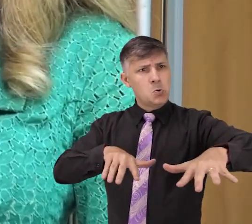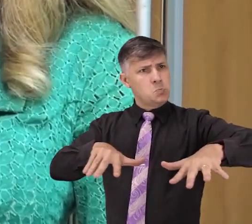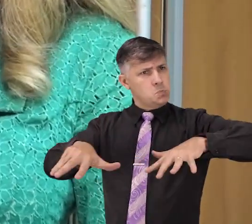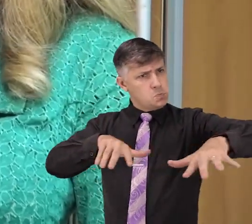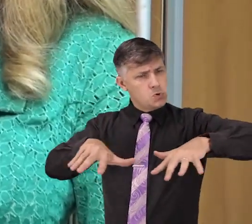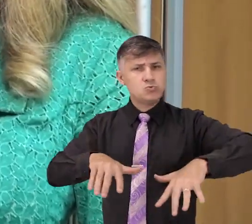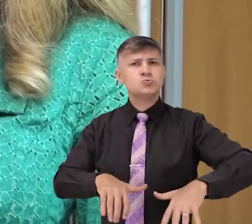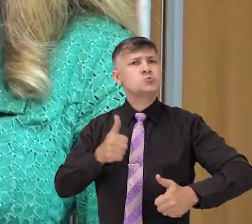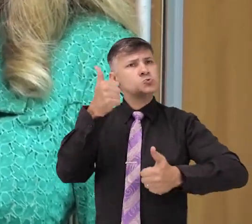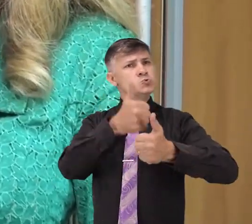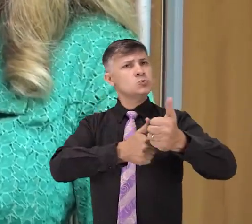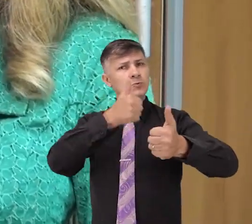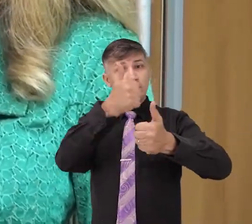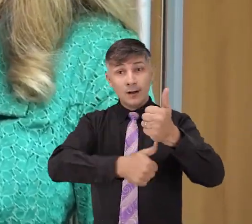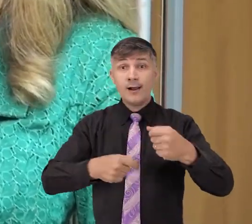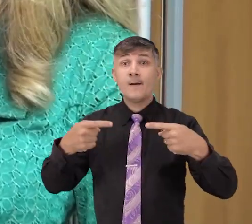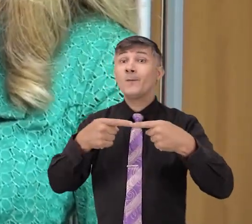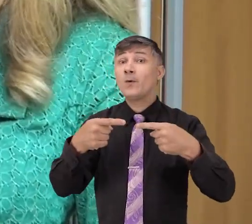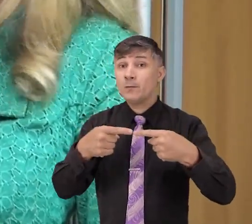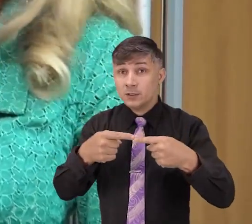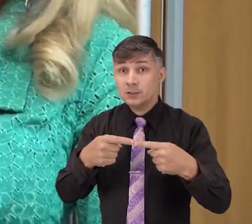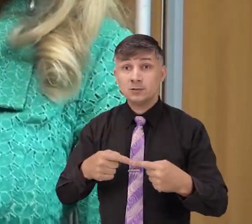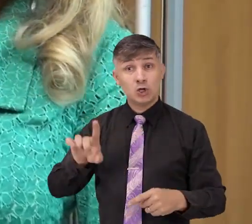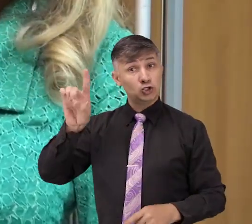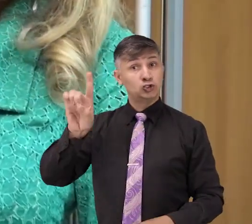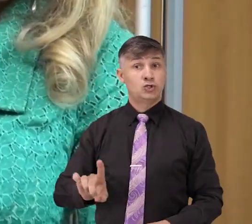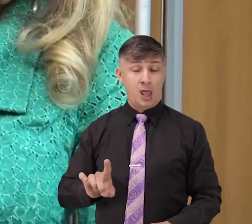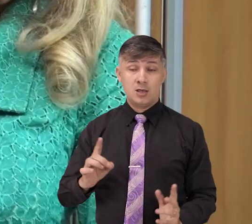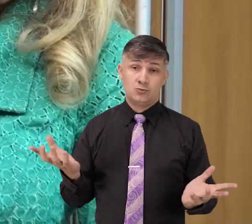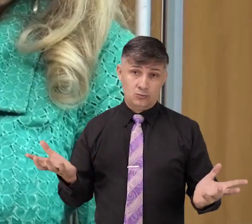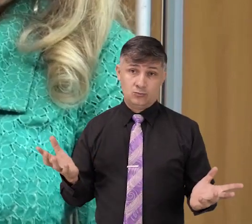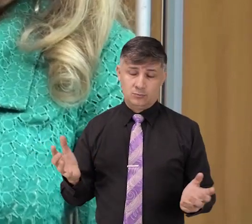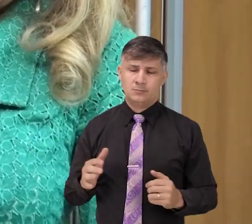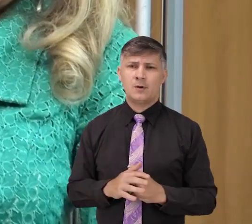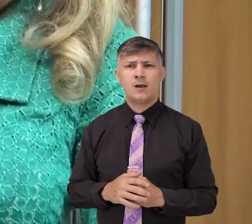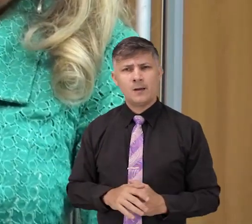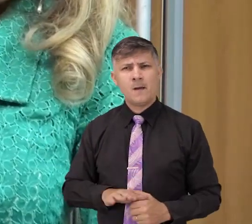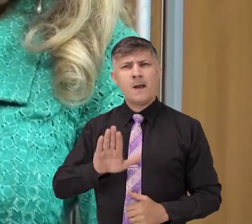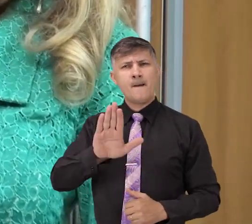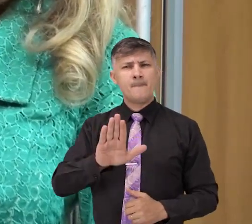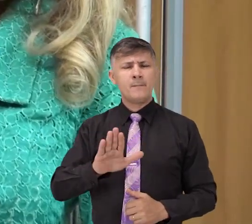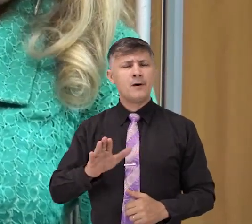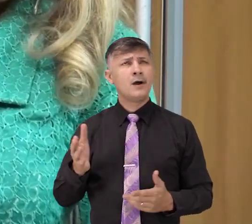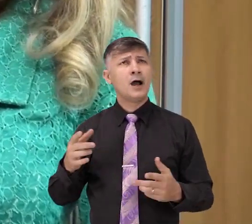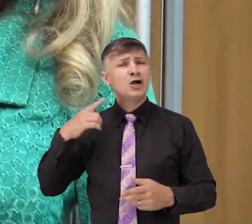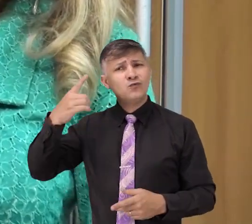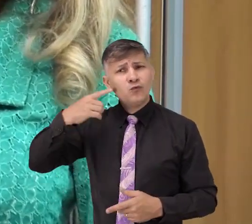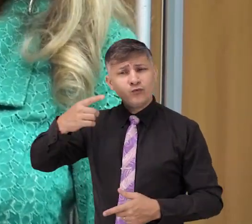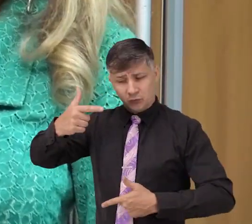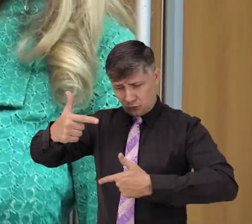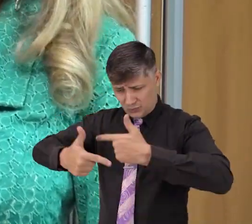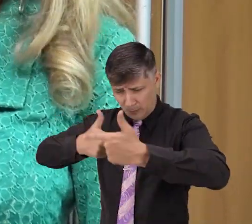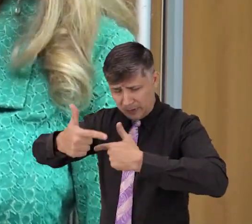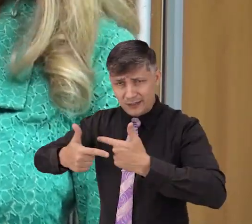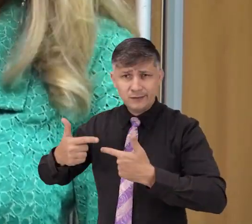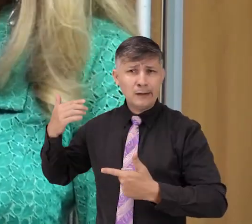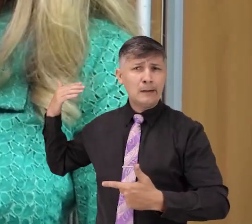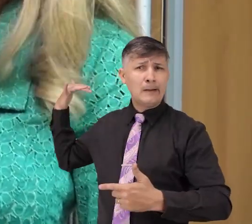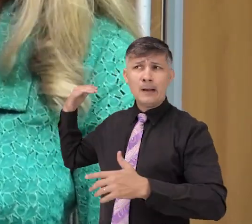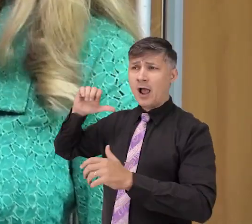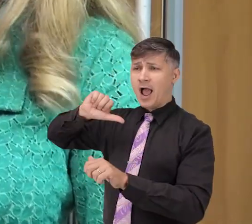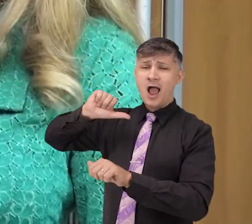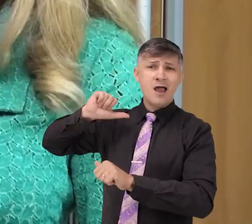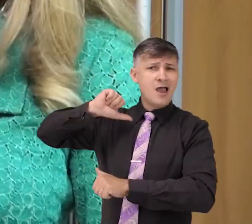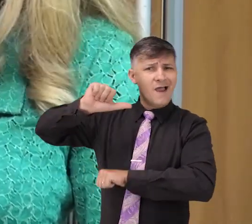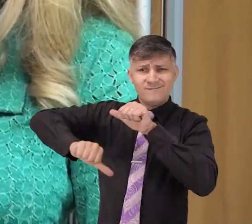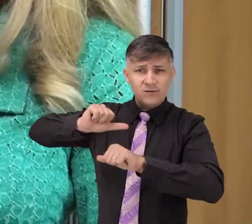nos consideramos assim, militantes, né? no direito. Agora, a advocacia trabalhista sofreu muito